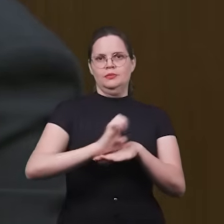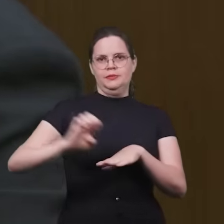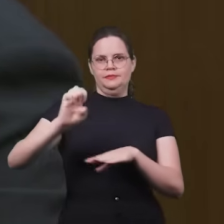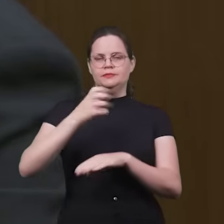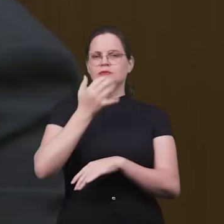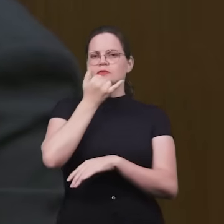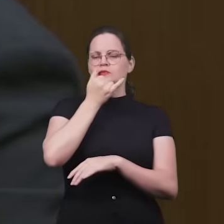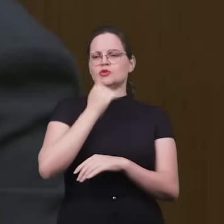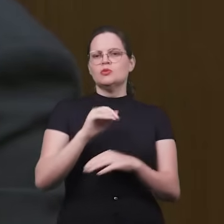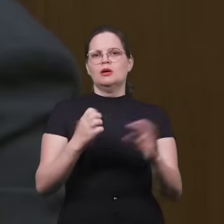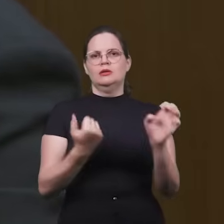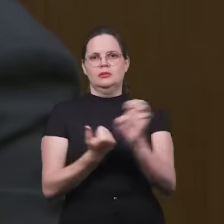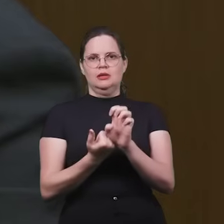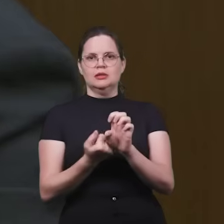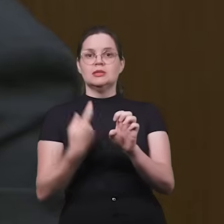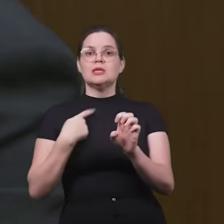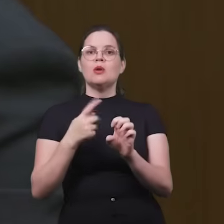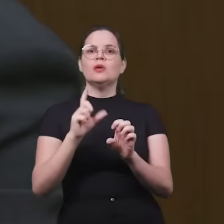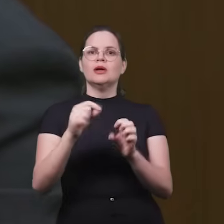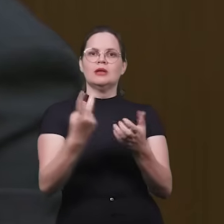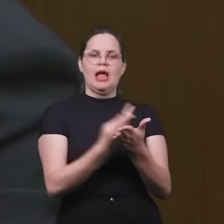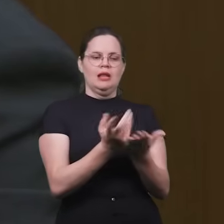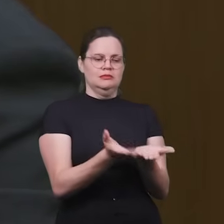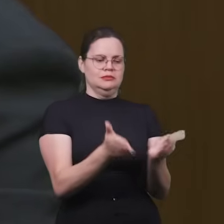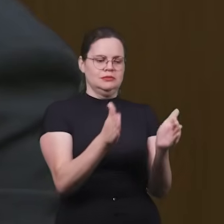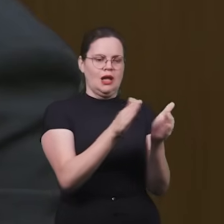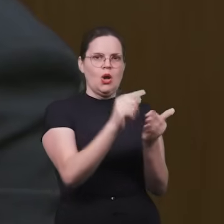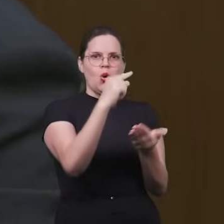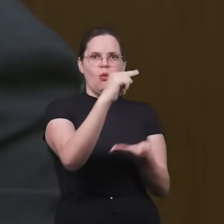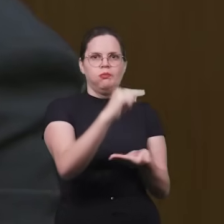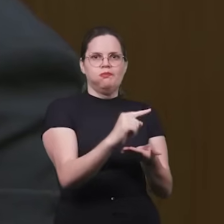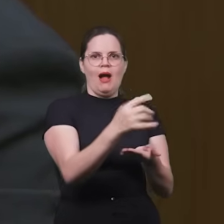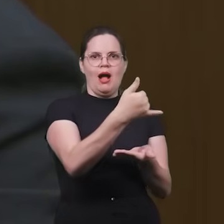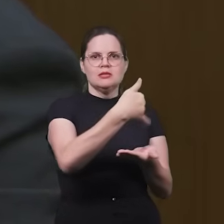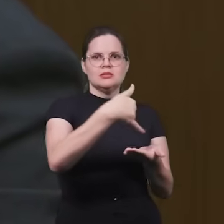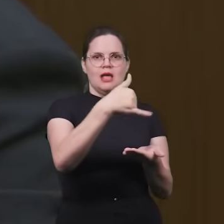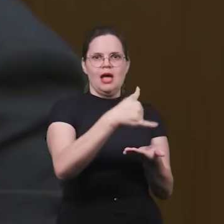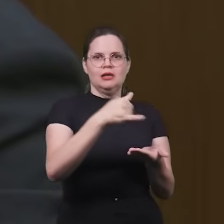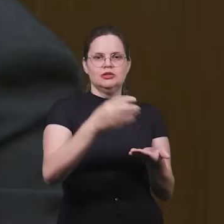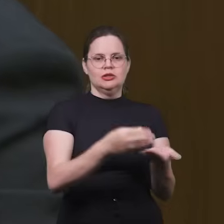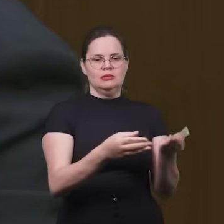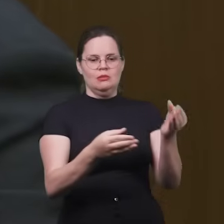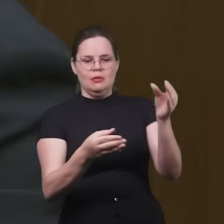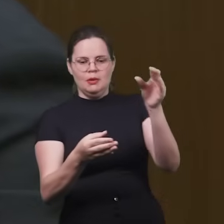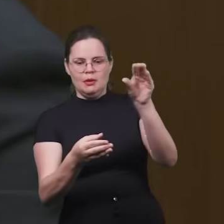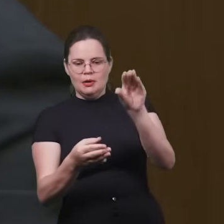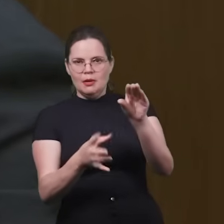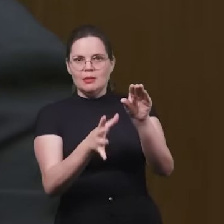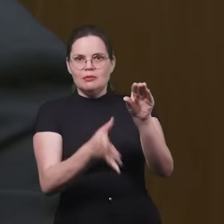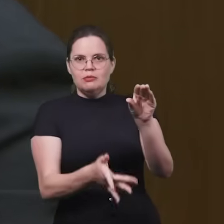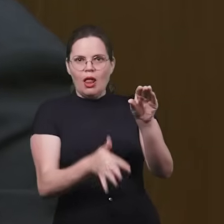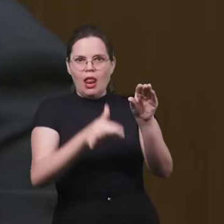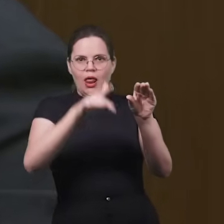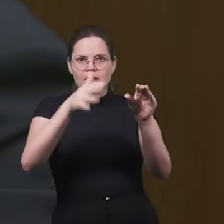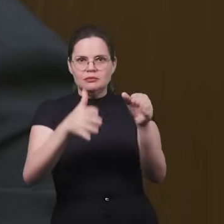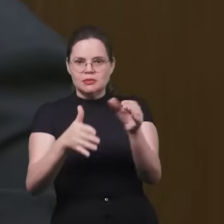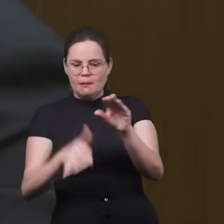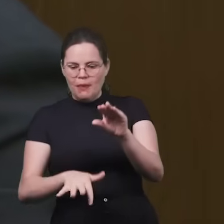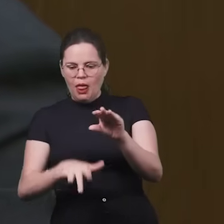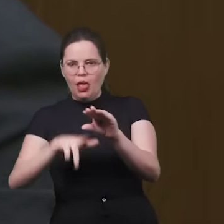ele aumentou o azeite, né? E ela usou o legado espiritual para